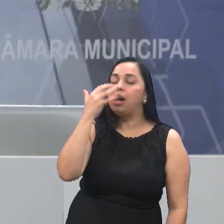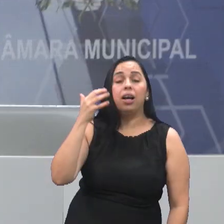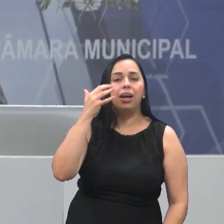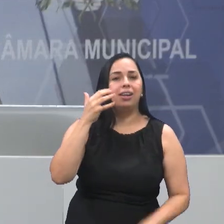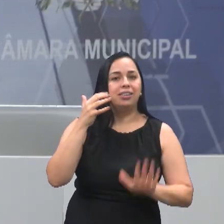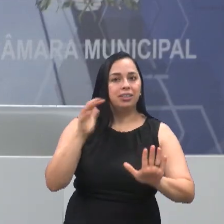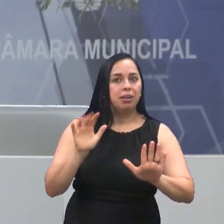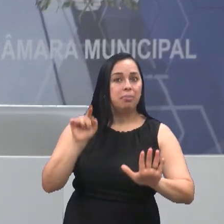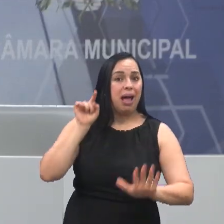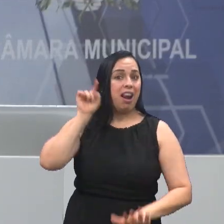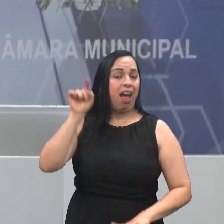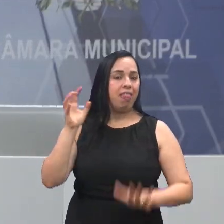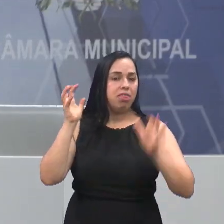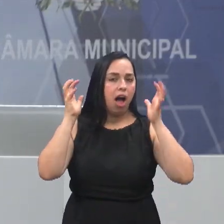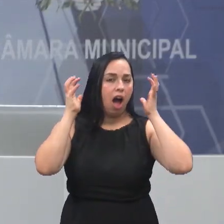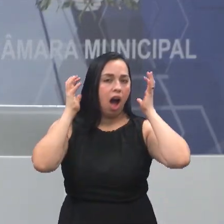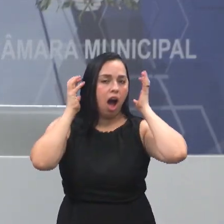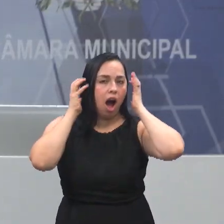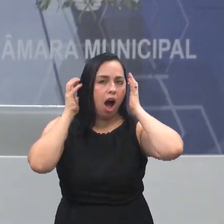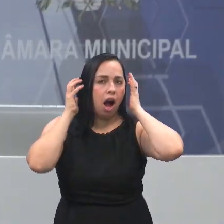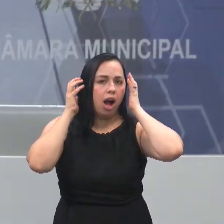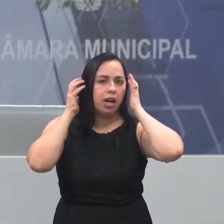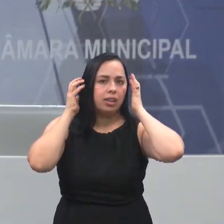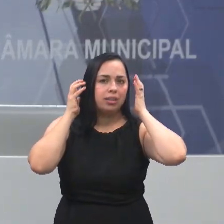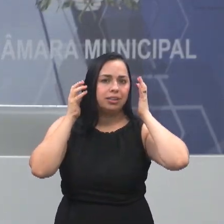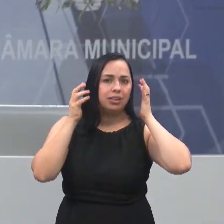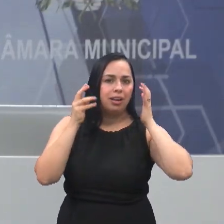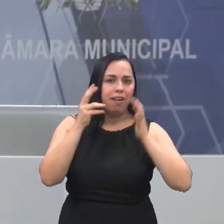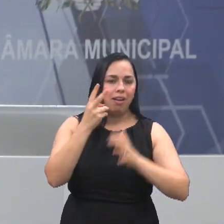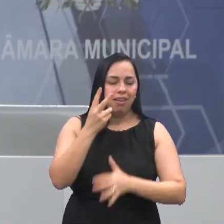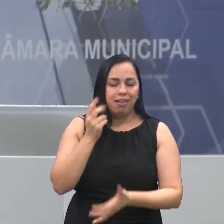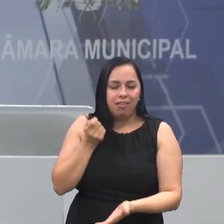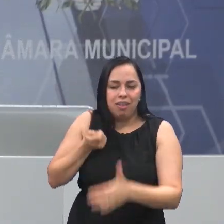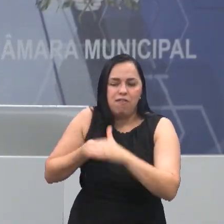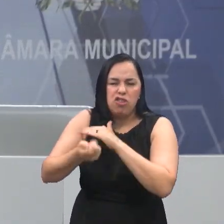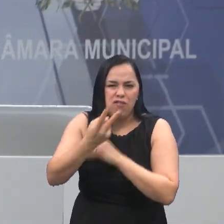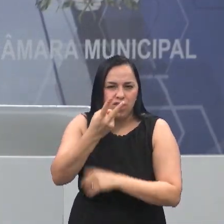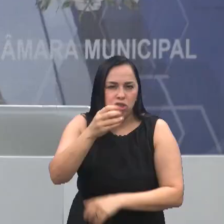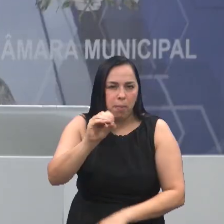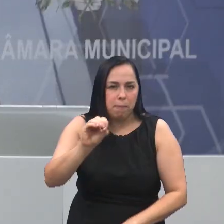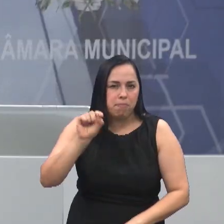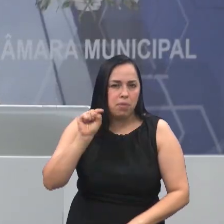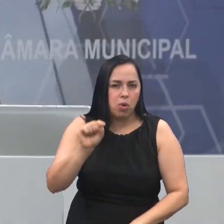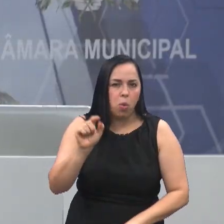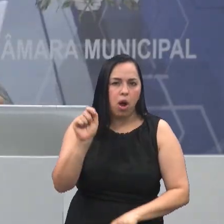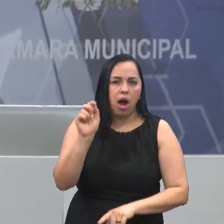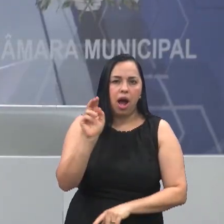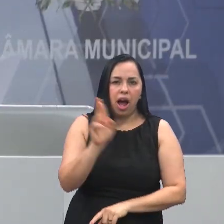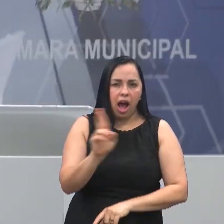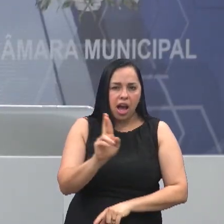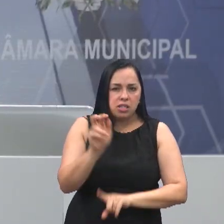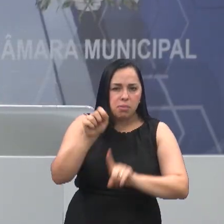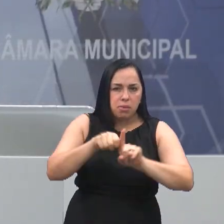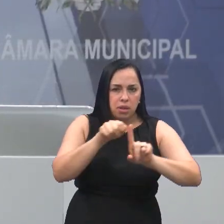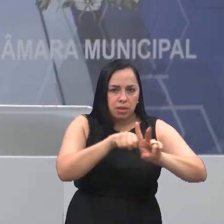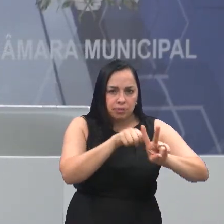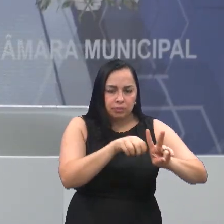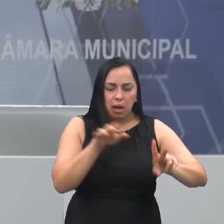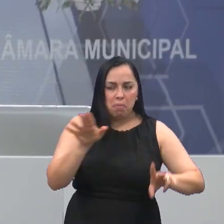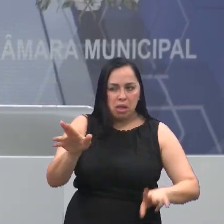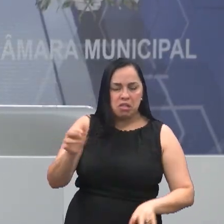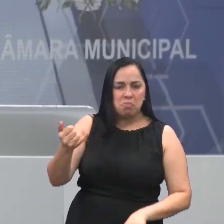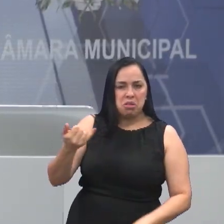na rádio, o senhor recebe 20 mil reais por mês. Não, mas de forma assim, ó, não, mas me confirma, porque se não for...